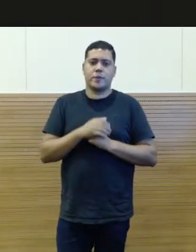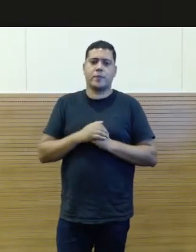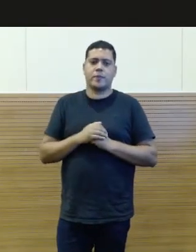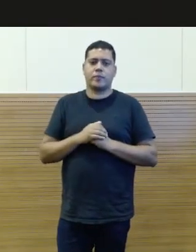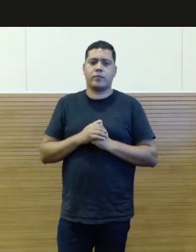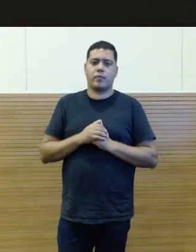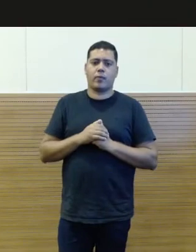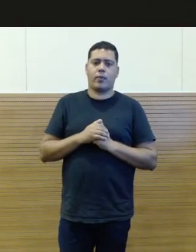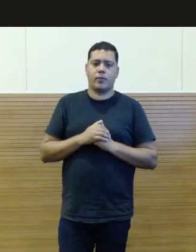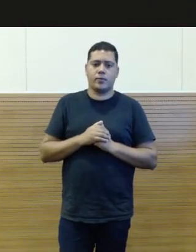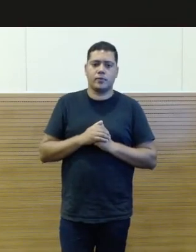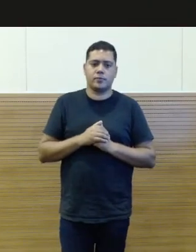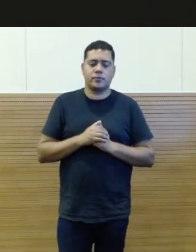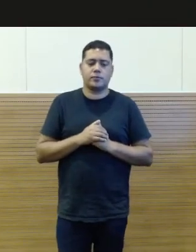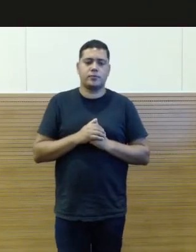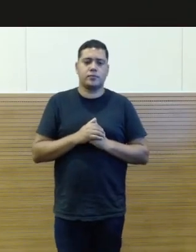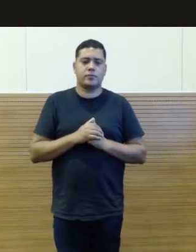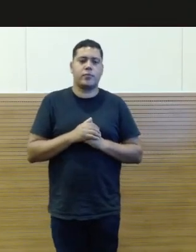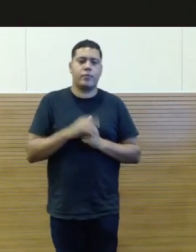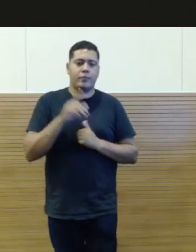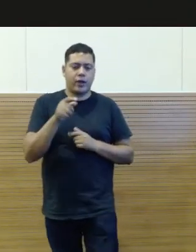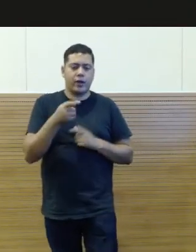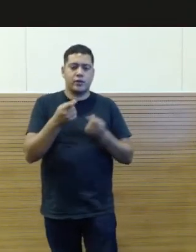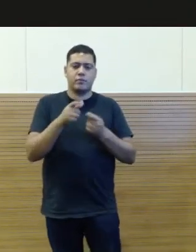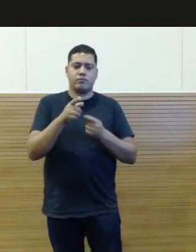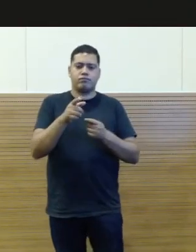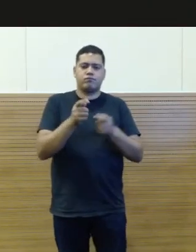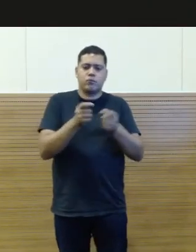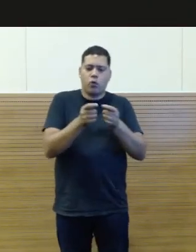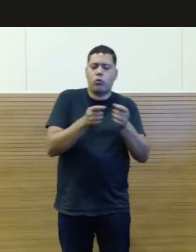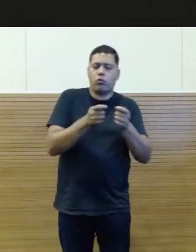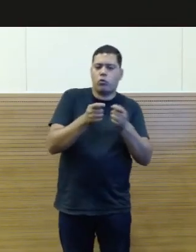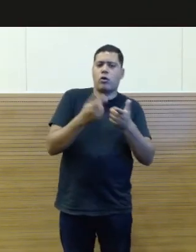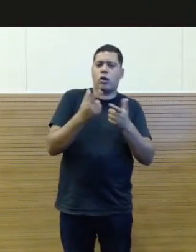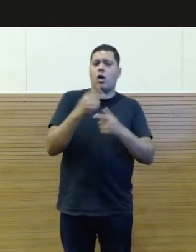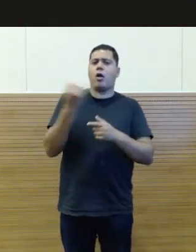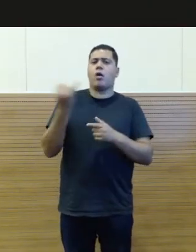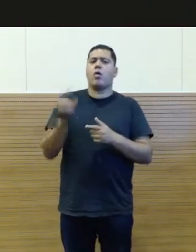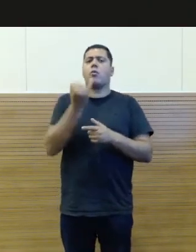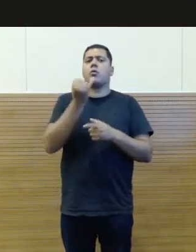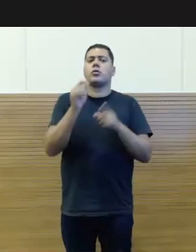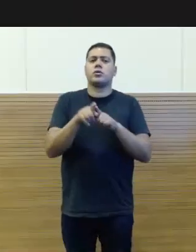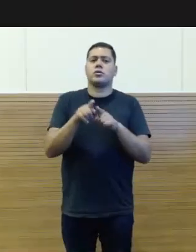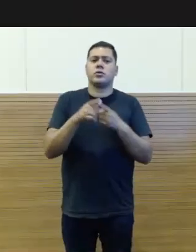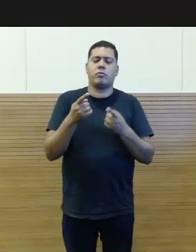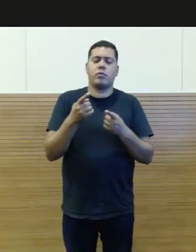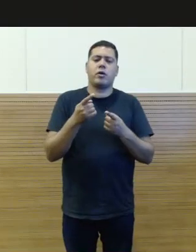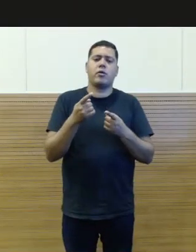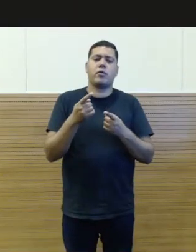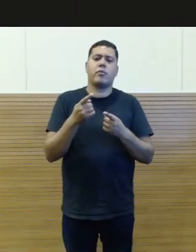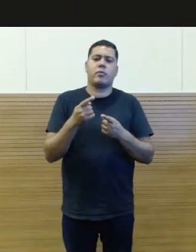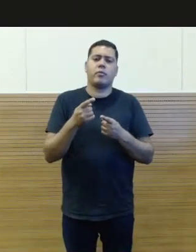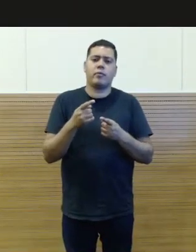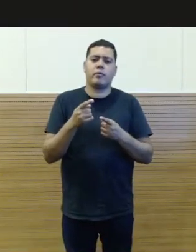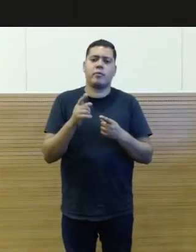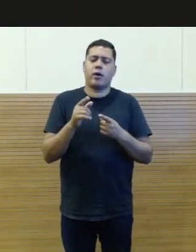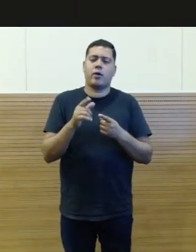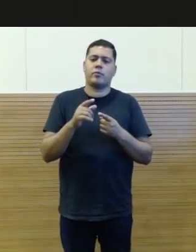que essa regulação ela é fundamental também para essa